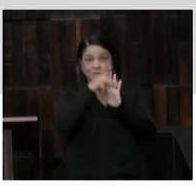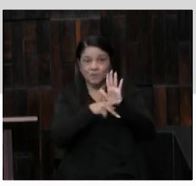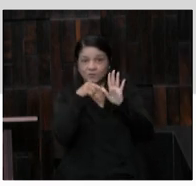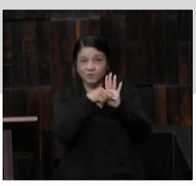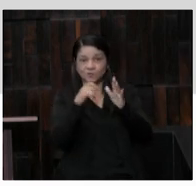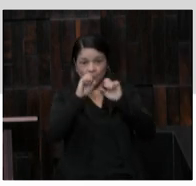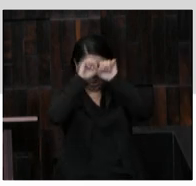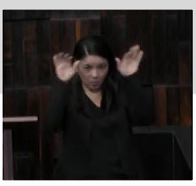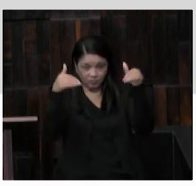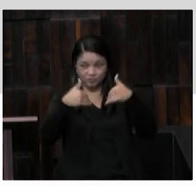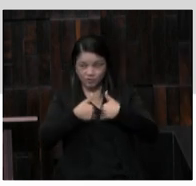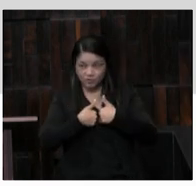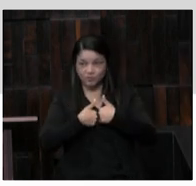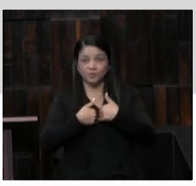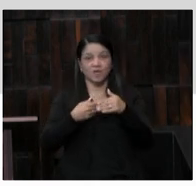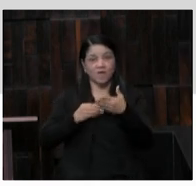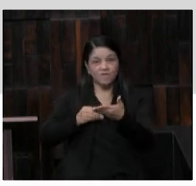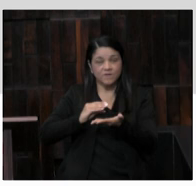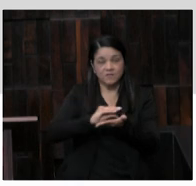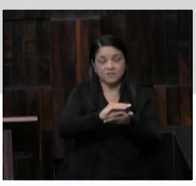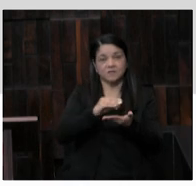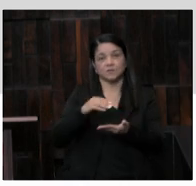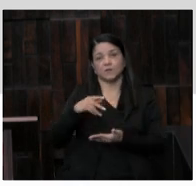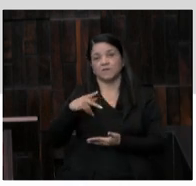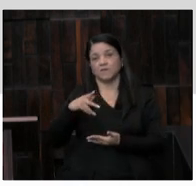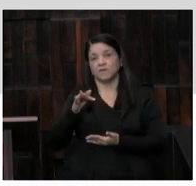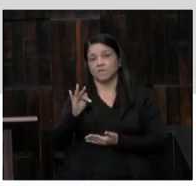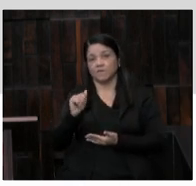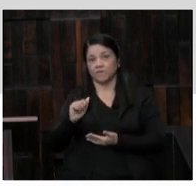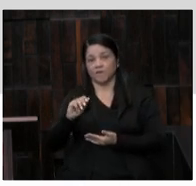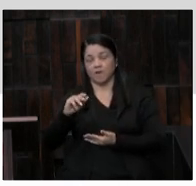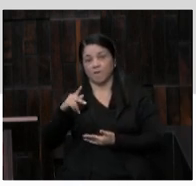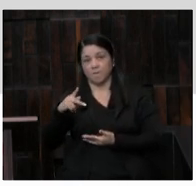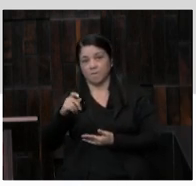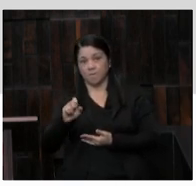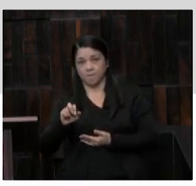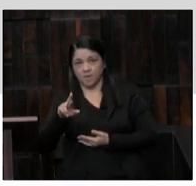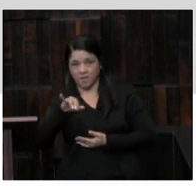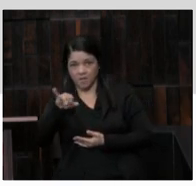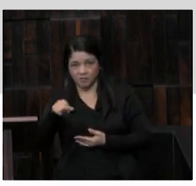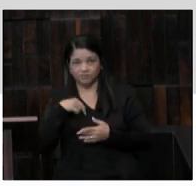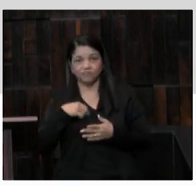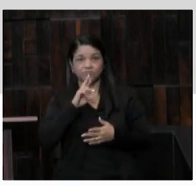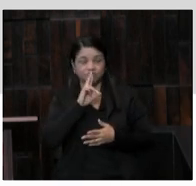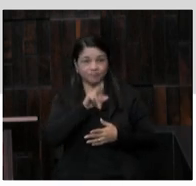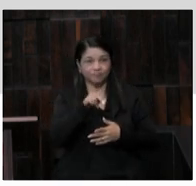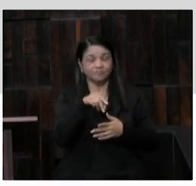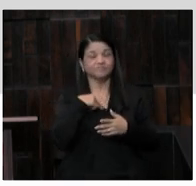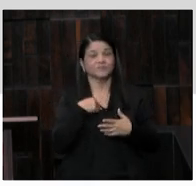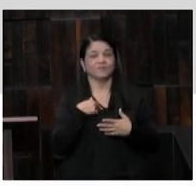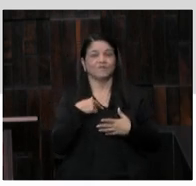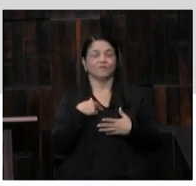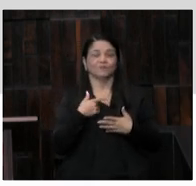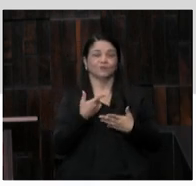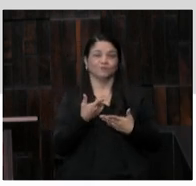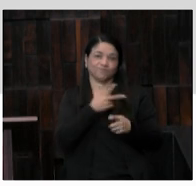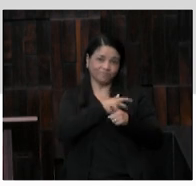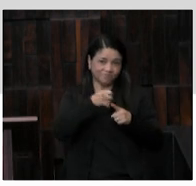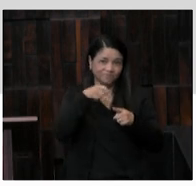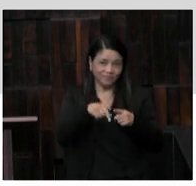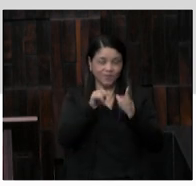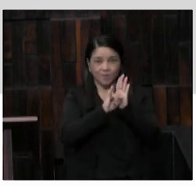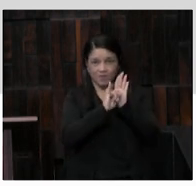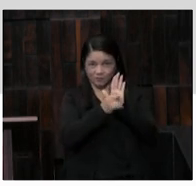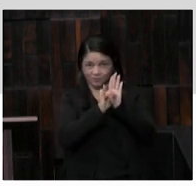autismo, ele é financiado pela FAPERJ, então está ali o resultado, né, onde nós fomos contemplados por esse edital.